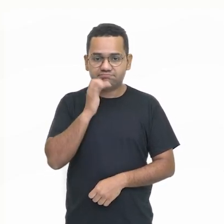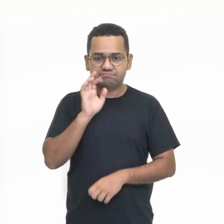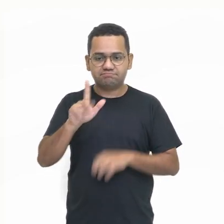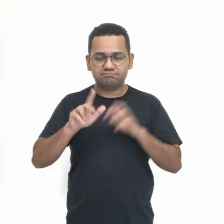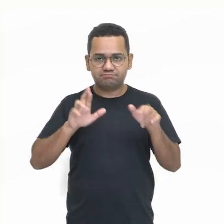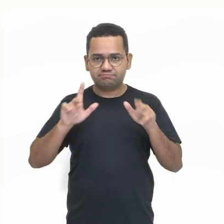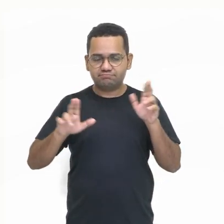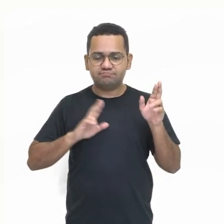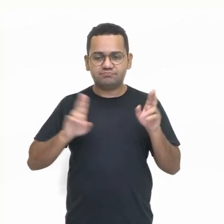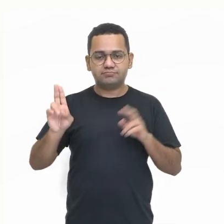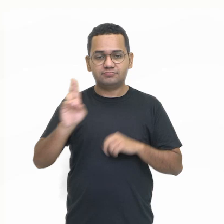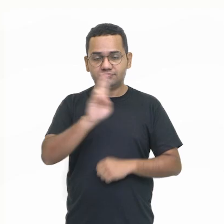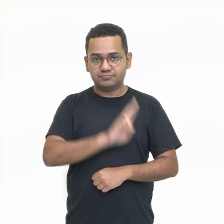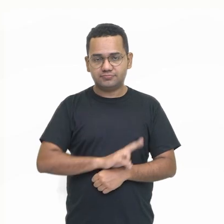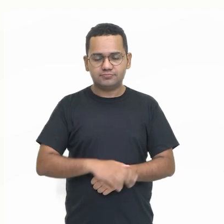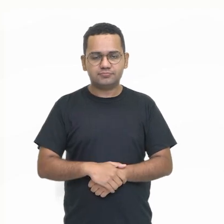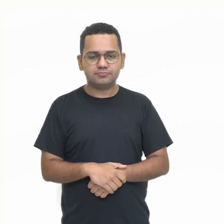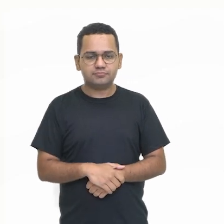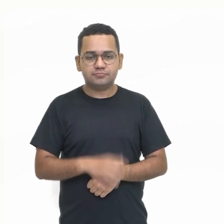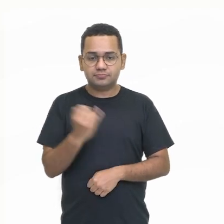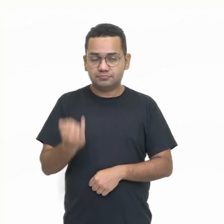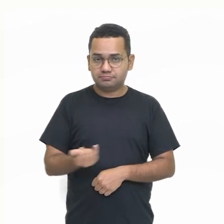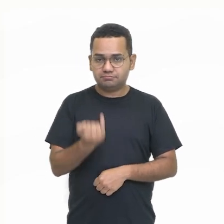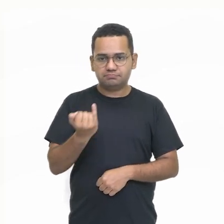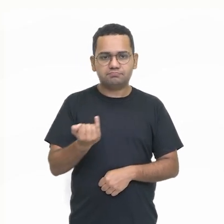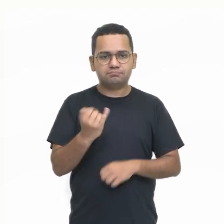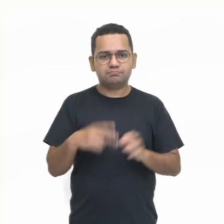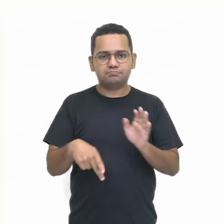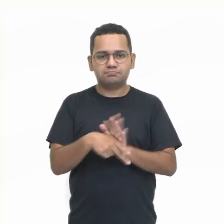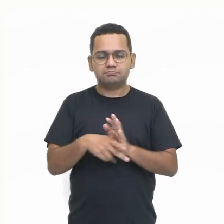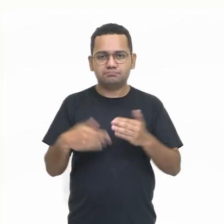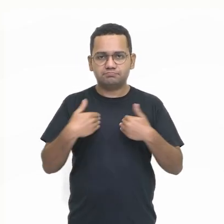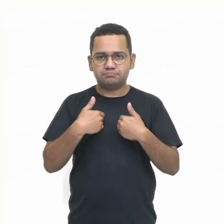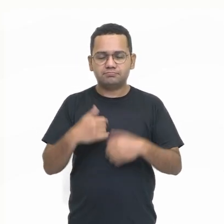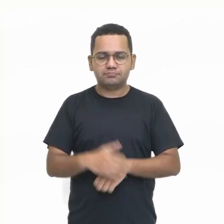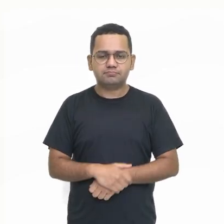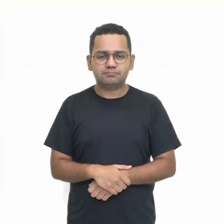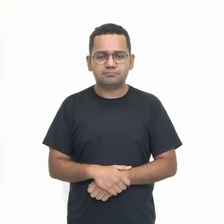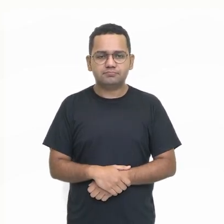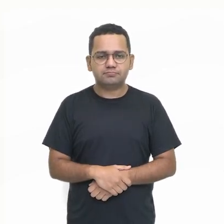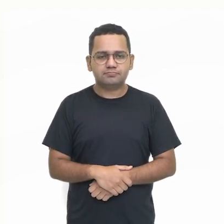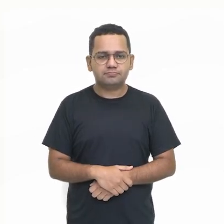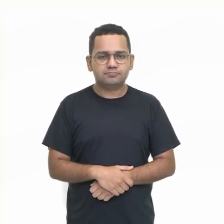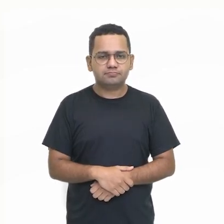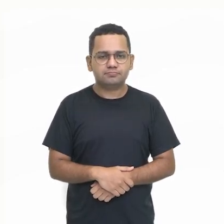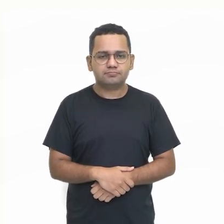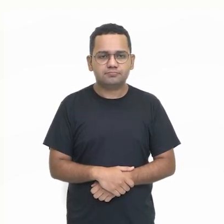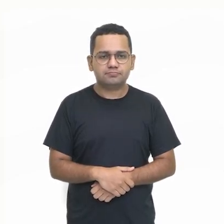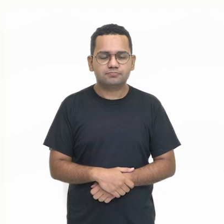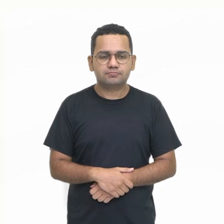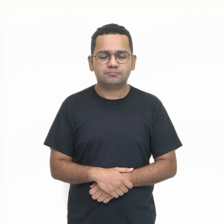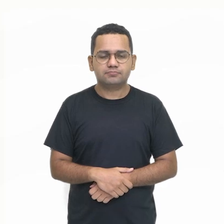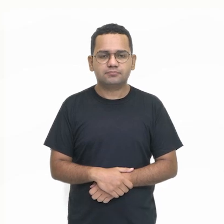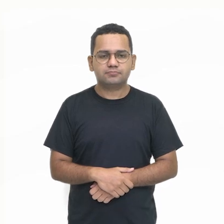organelas que são muito importantes para a célula animal. Temos também a célula do tipo